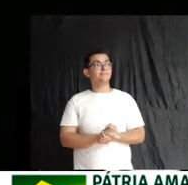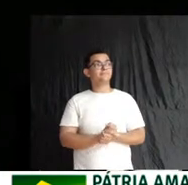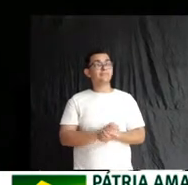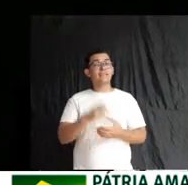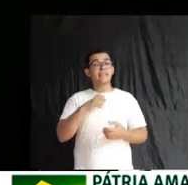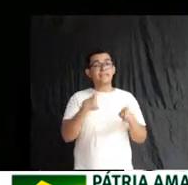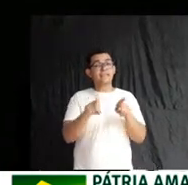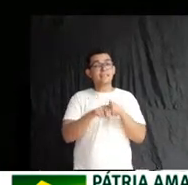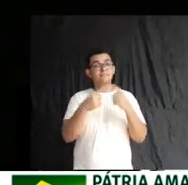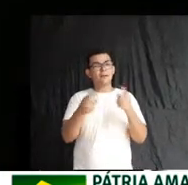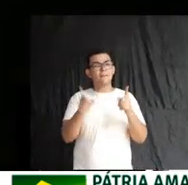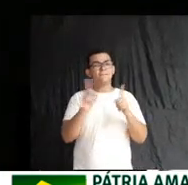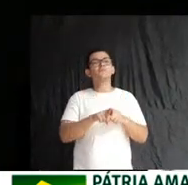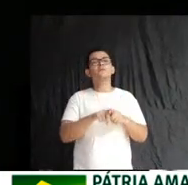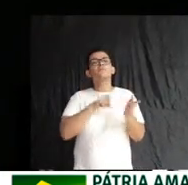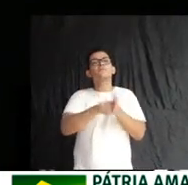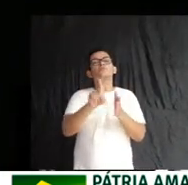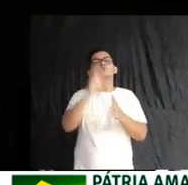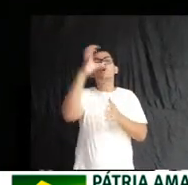Aqui tá chovendo.